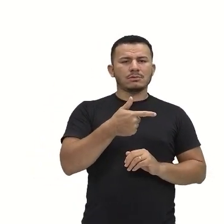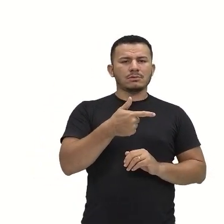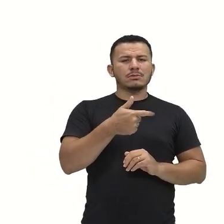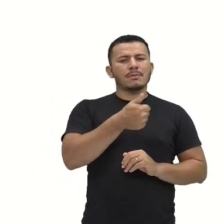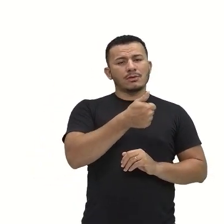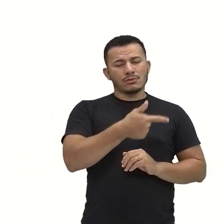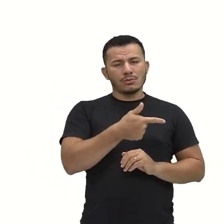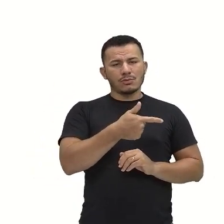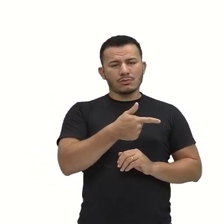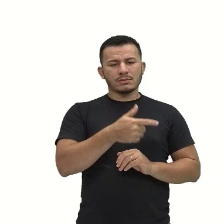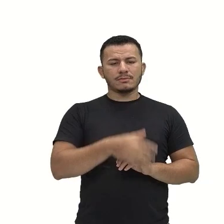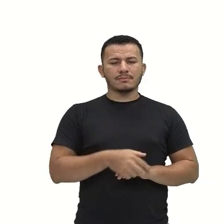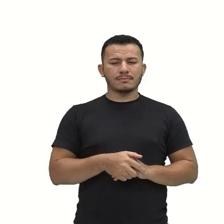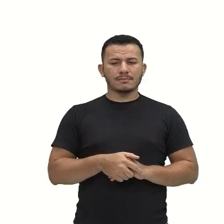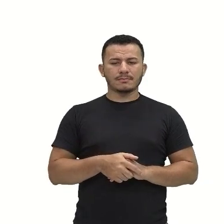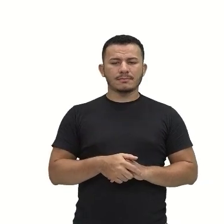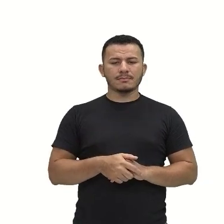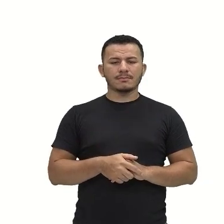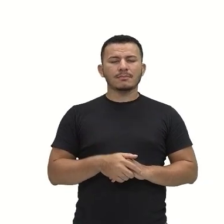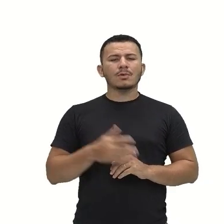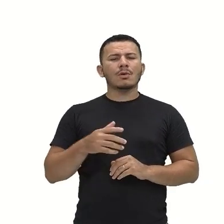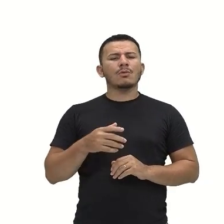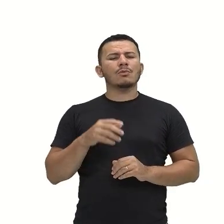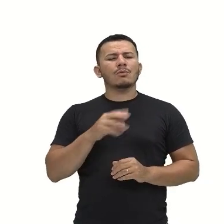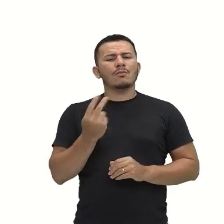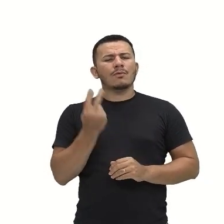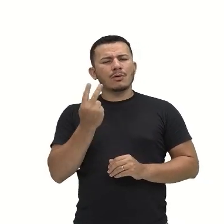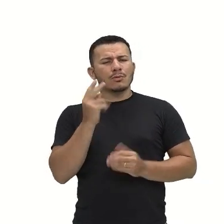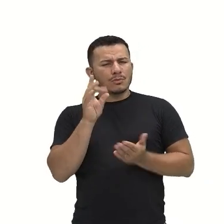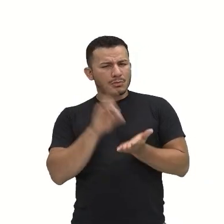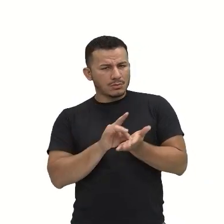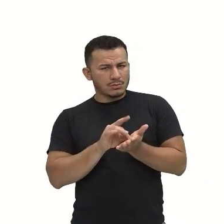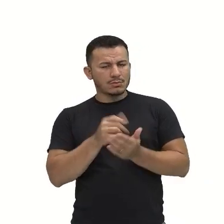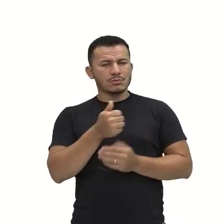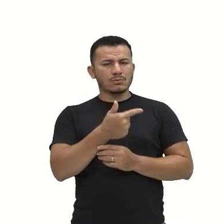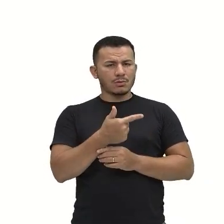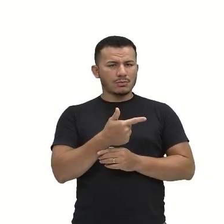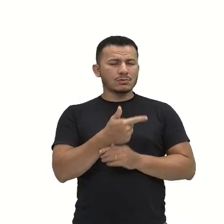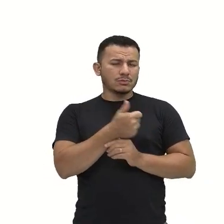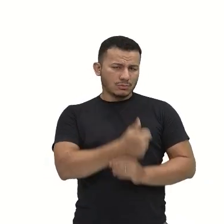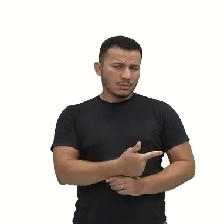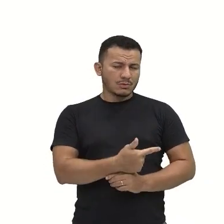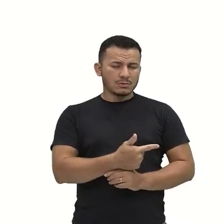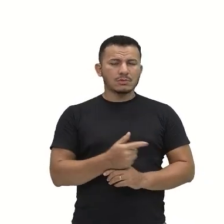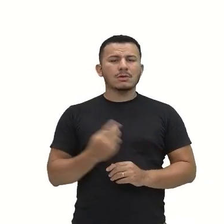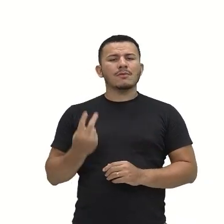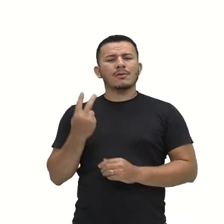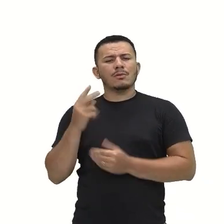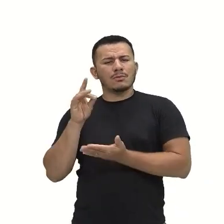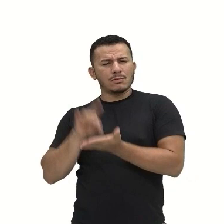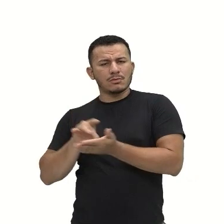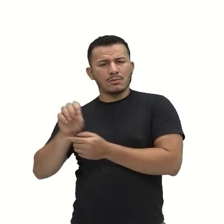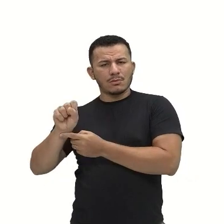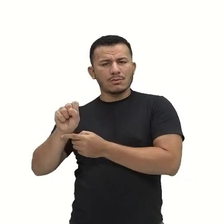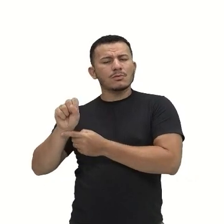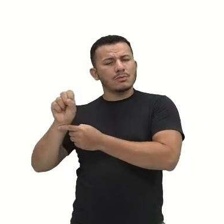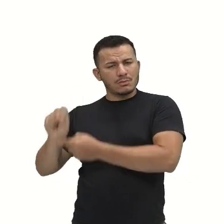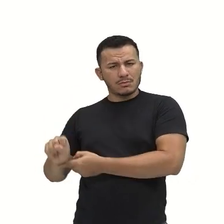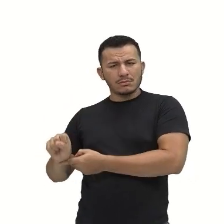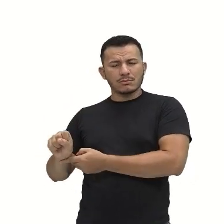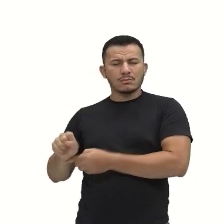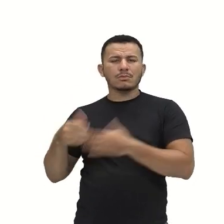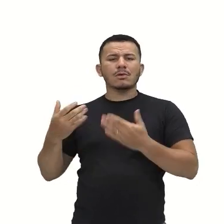menos 12? É 12. E eu tenho 8. Valor absoluto de mais 8 é 8. Qual